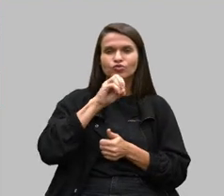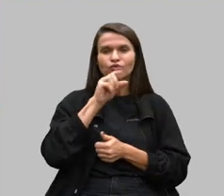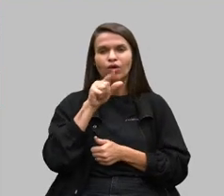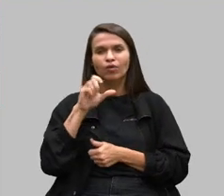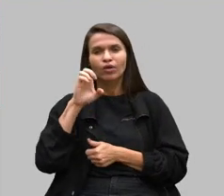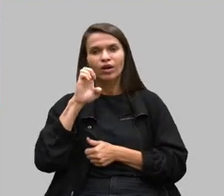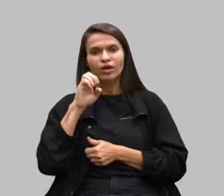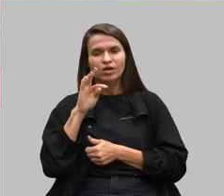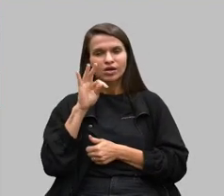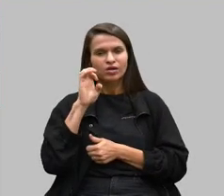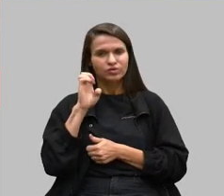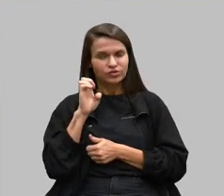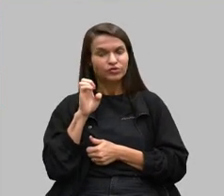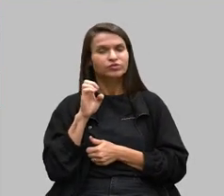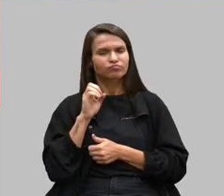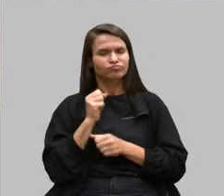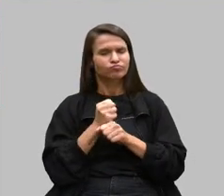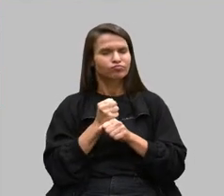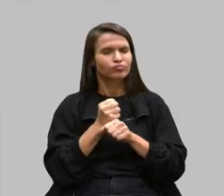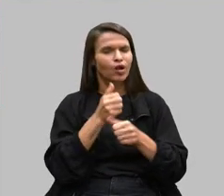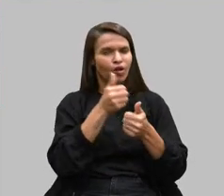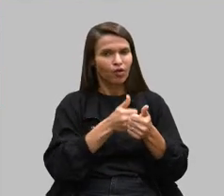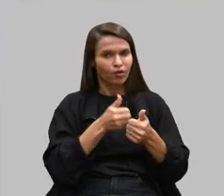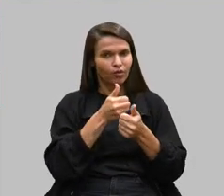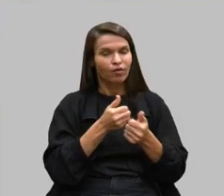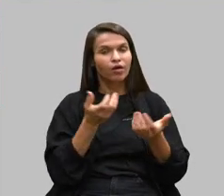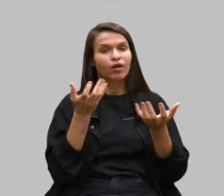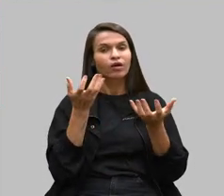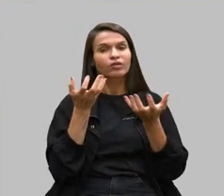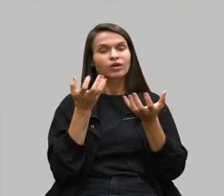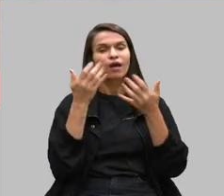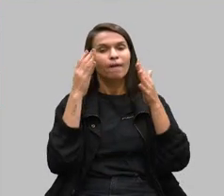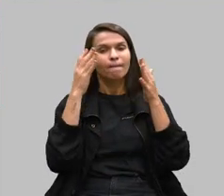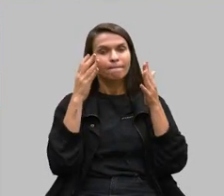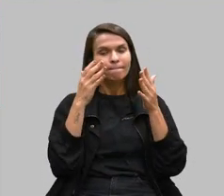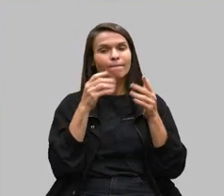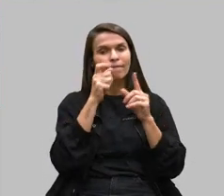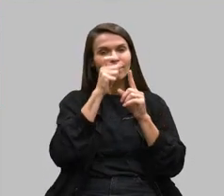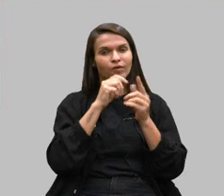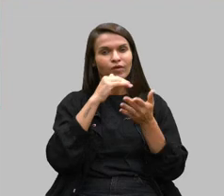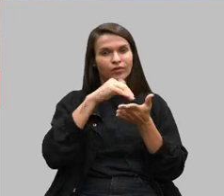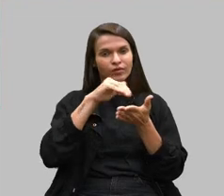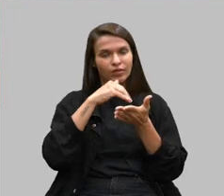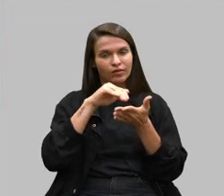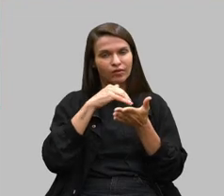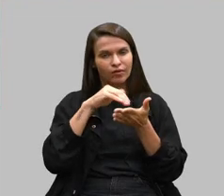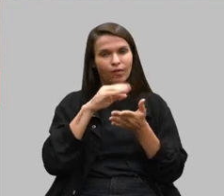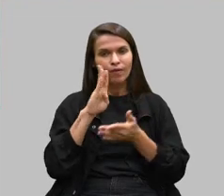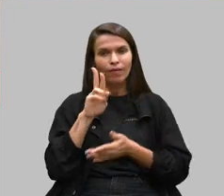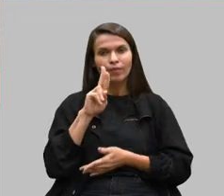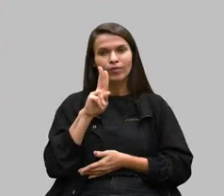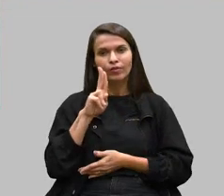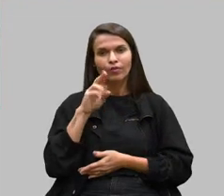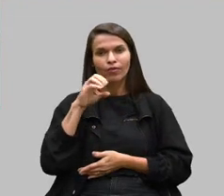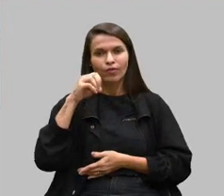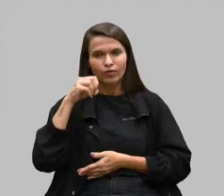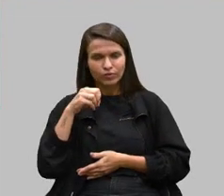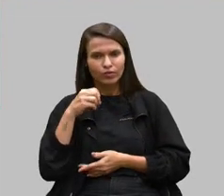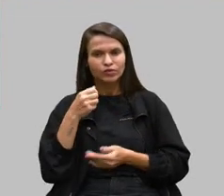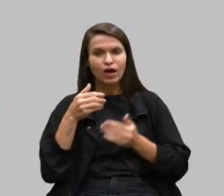lutando queria aqui eh parabenizar o Bruno secretário do govern por essa ideia de abrir uma conta Abra a conta